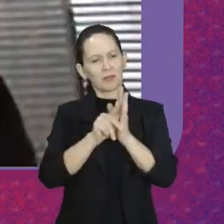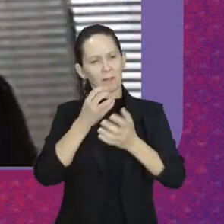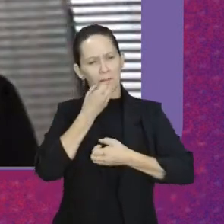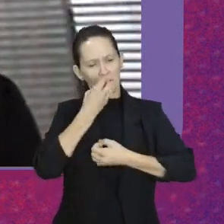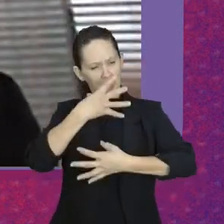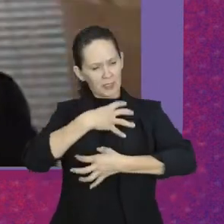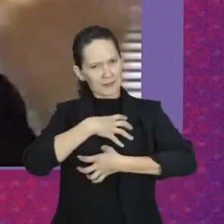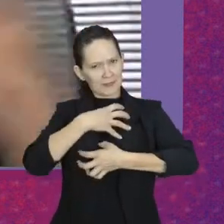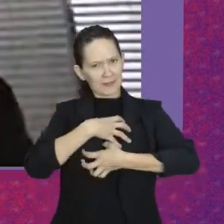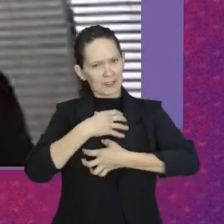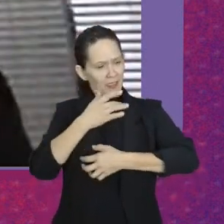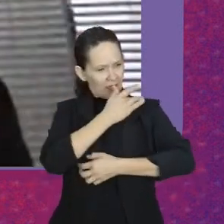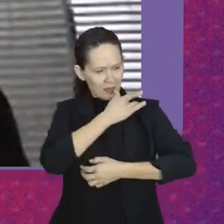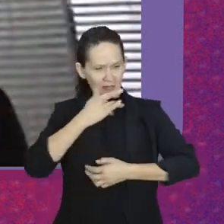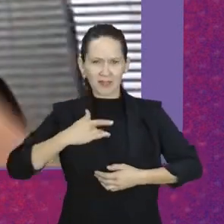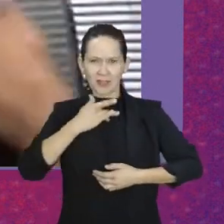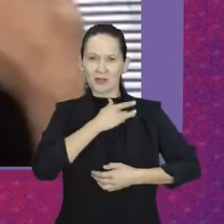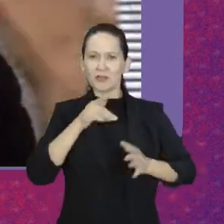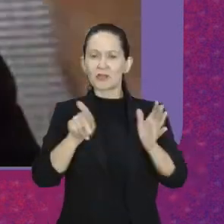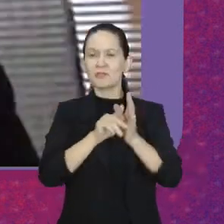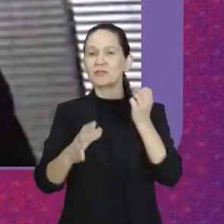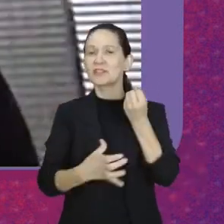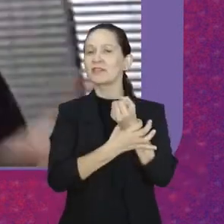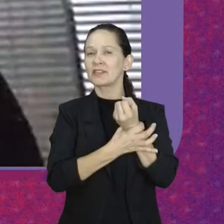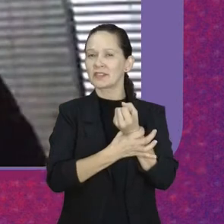bem-estar, a sua saúde, a segurança.